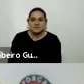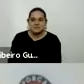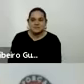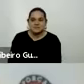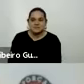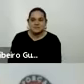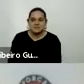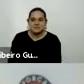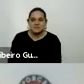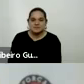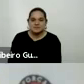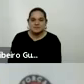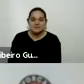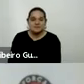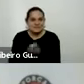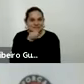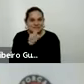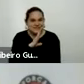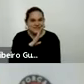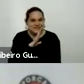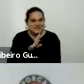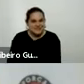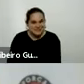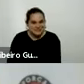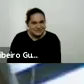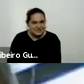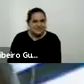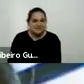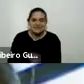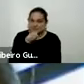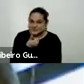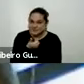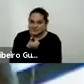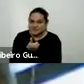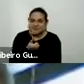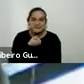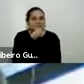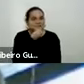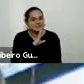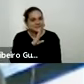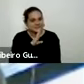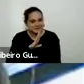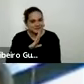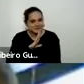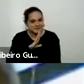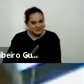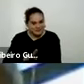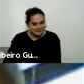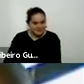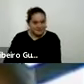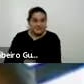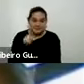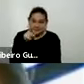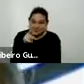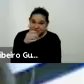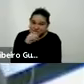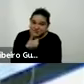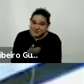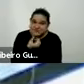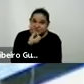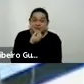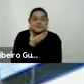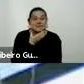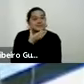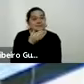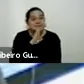Boa tarde, tudo bem, Oswaldo? Como está você? Boa tarde, Gilce. Tudo bem? E você como está? Boa tarde a todos os